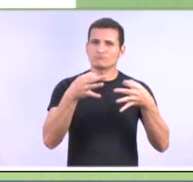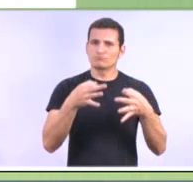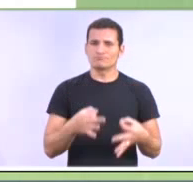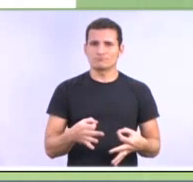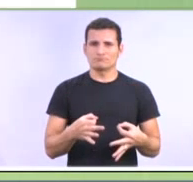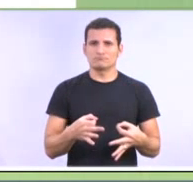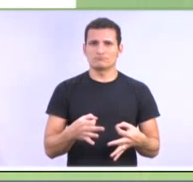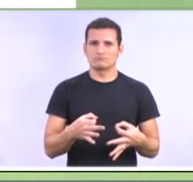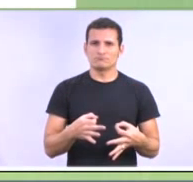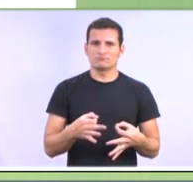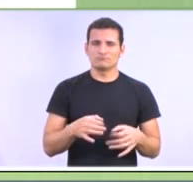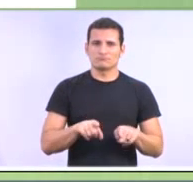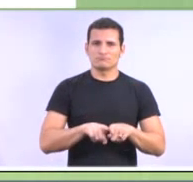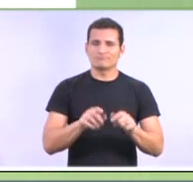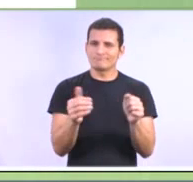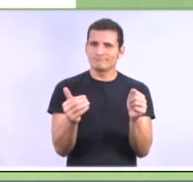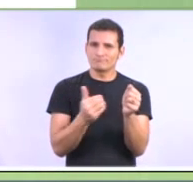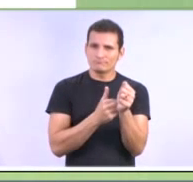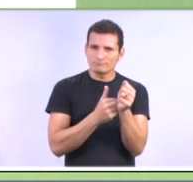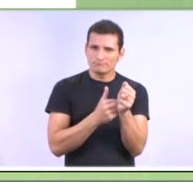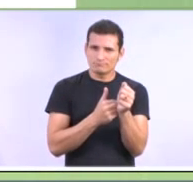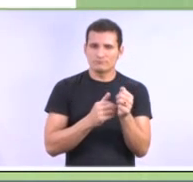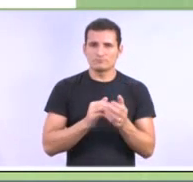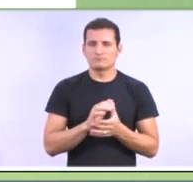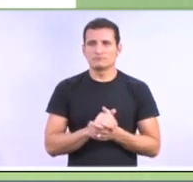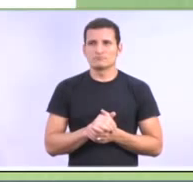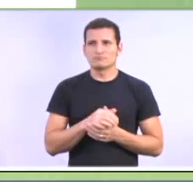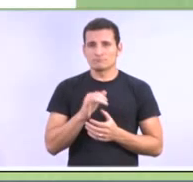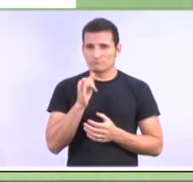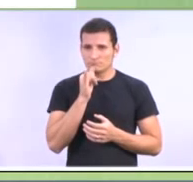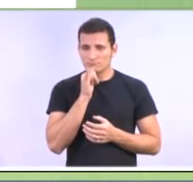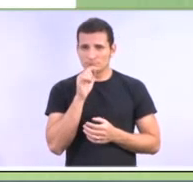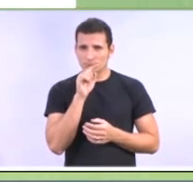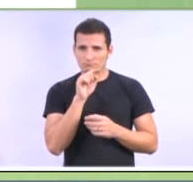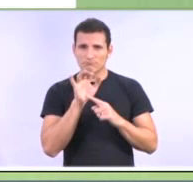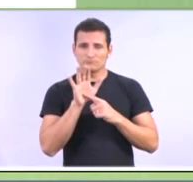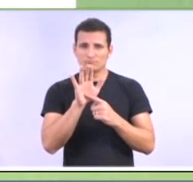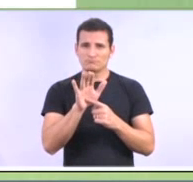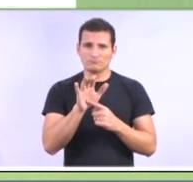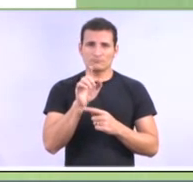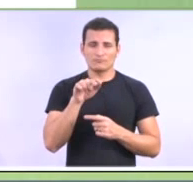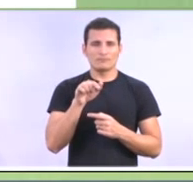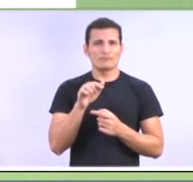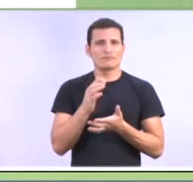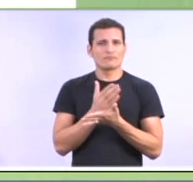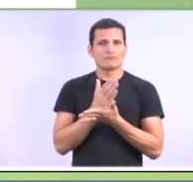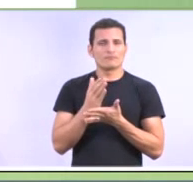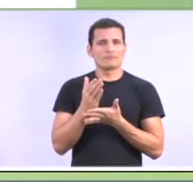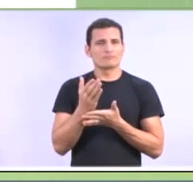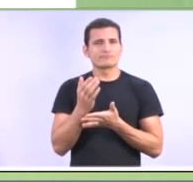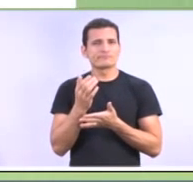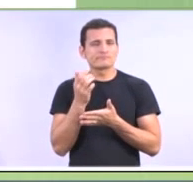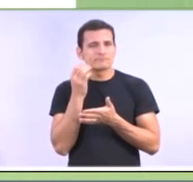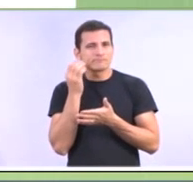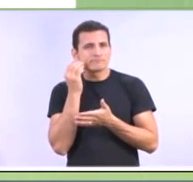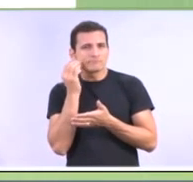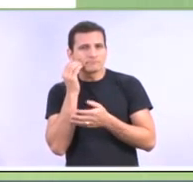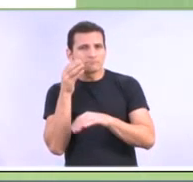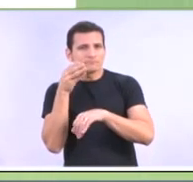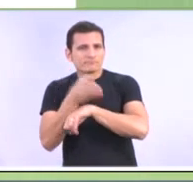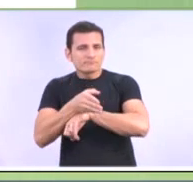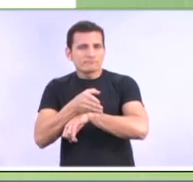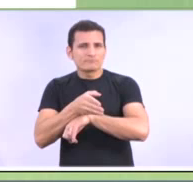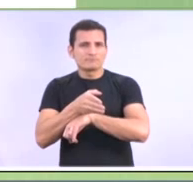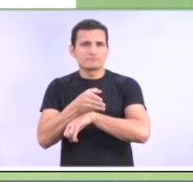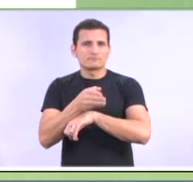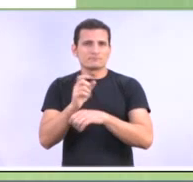e tem que estar confidencial. E no exemplo aqui que a gente mostra, né, é alguém tentando fazer um acesso em um dispositivo